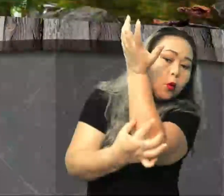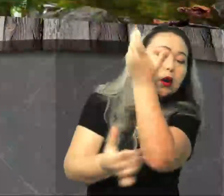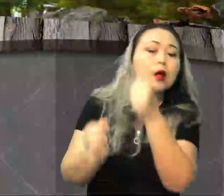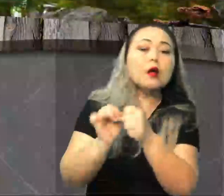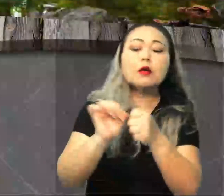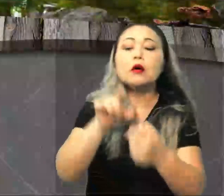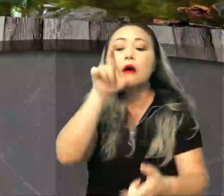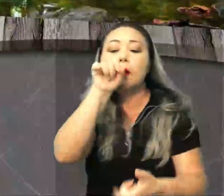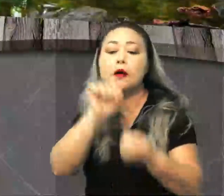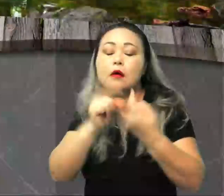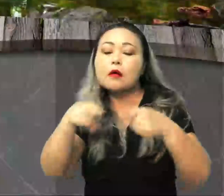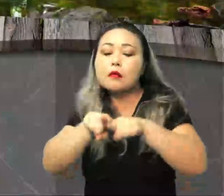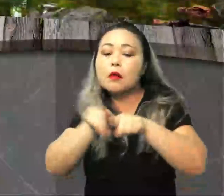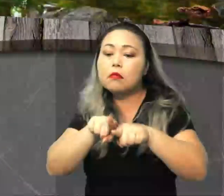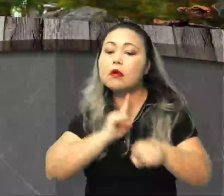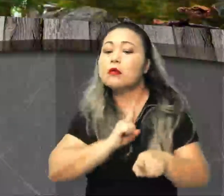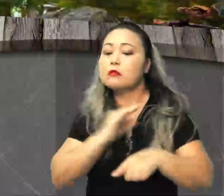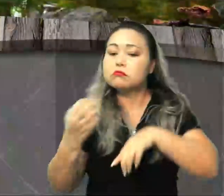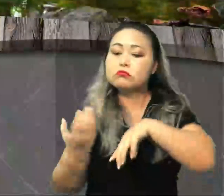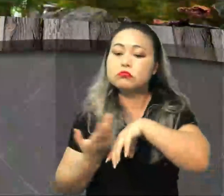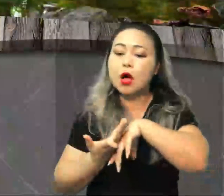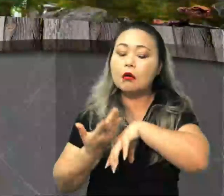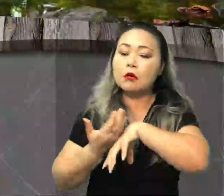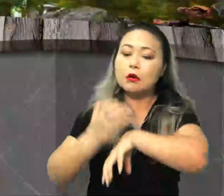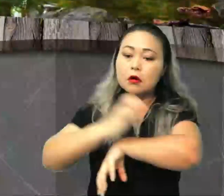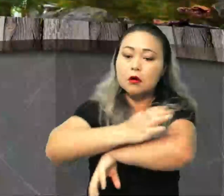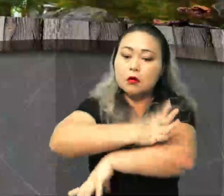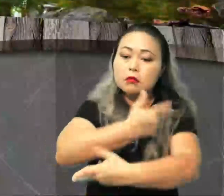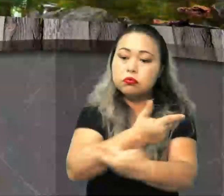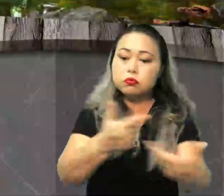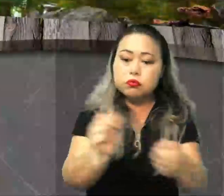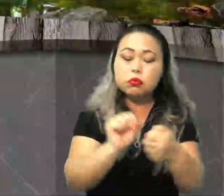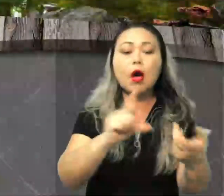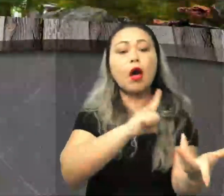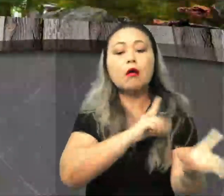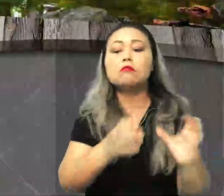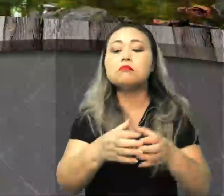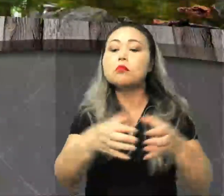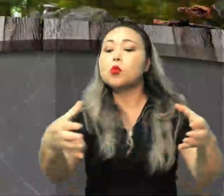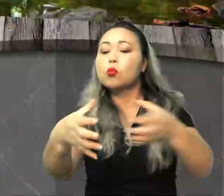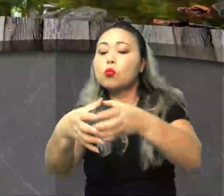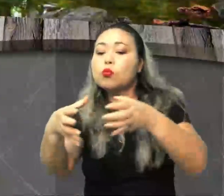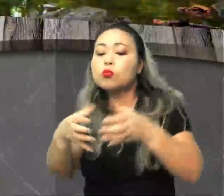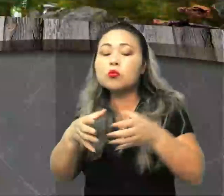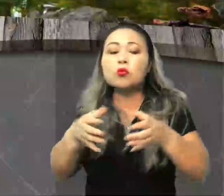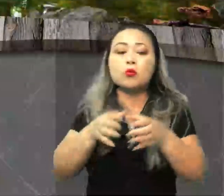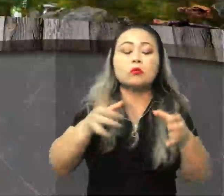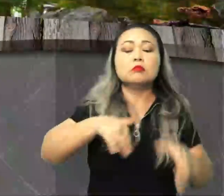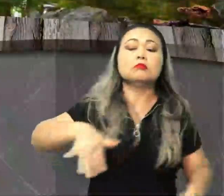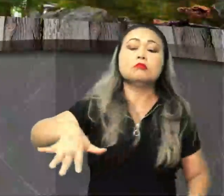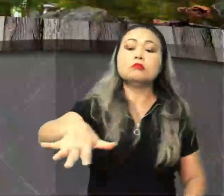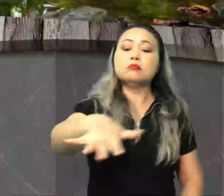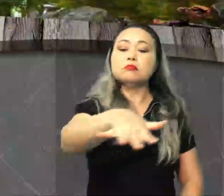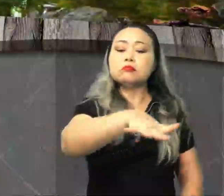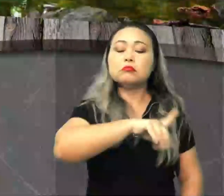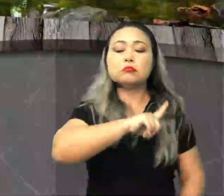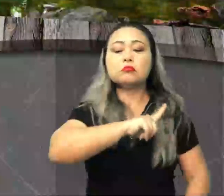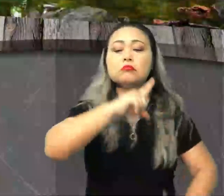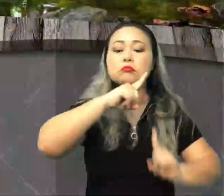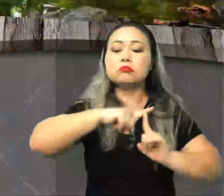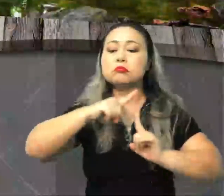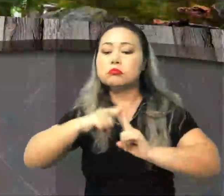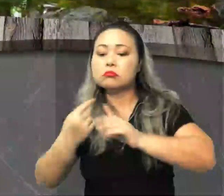as aves e os mamíferos vão compor todo esse grupo. É um grande grupo também, que vai ocupar todos os tipos